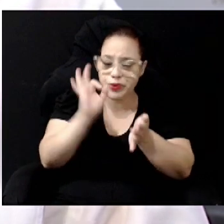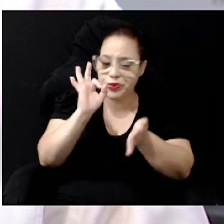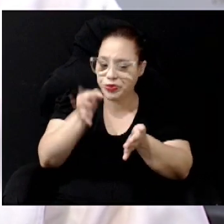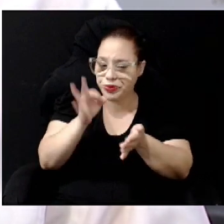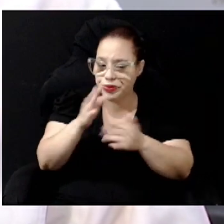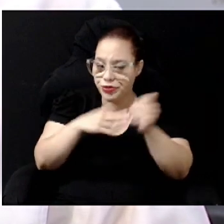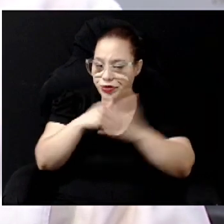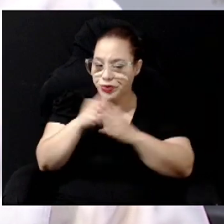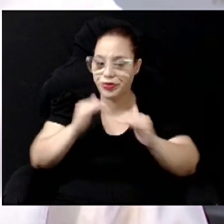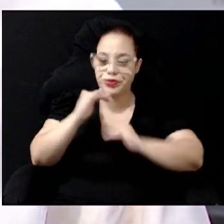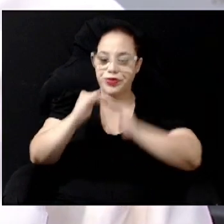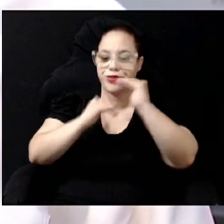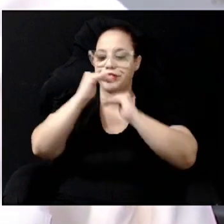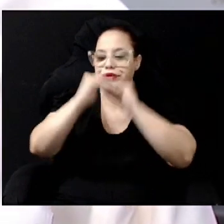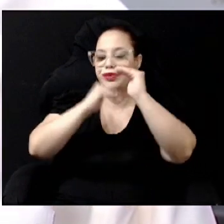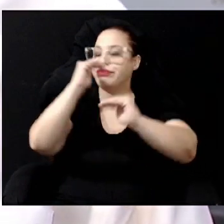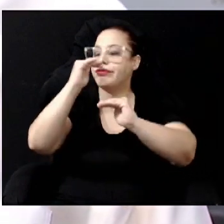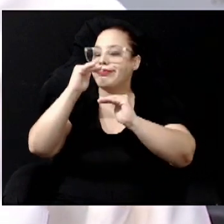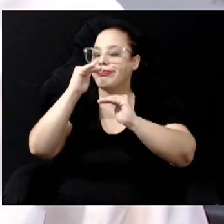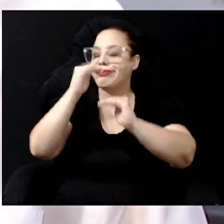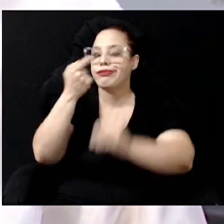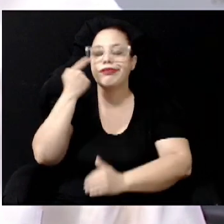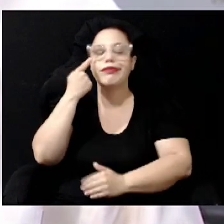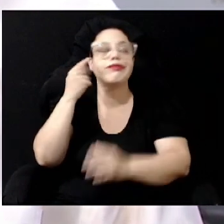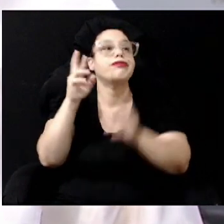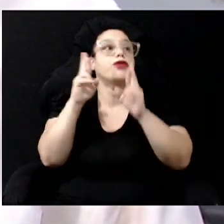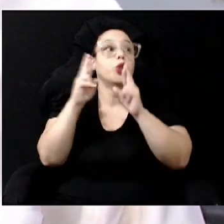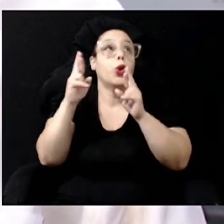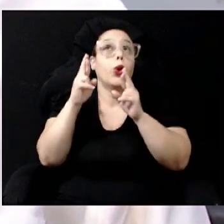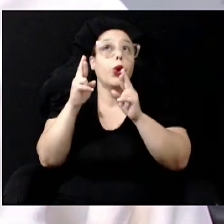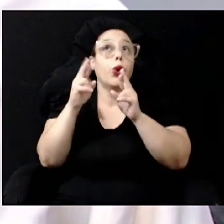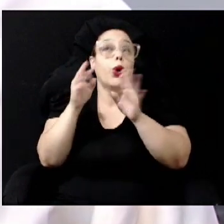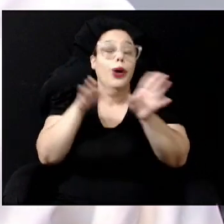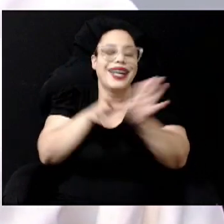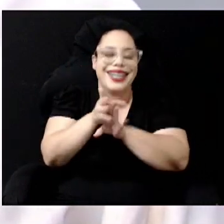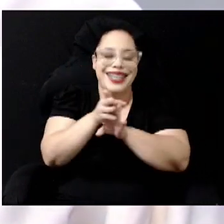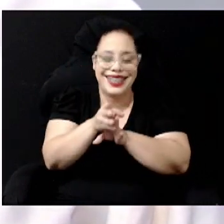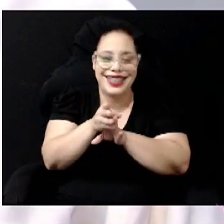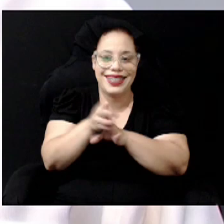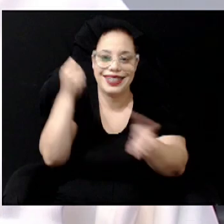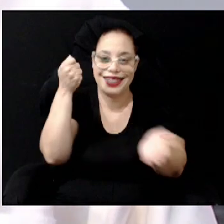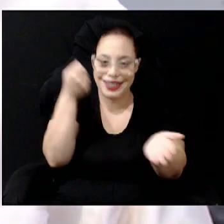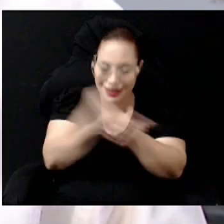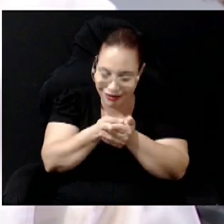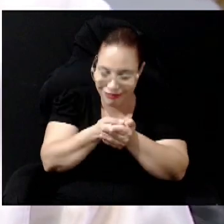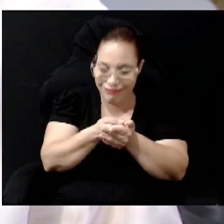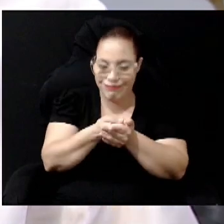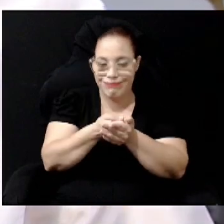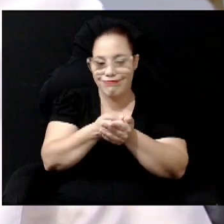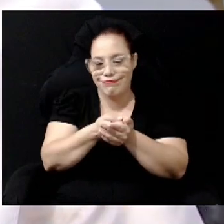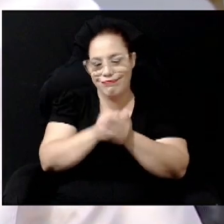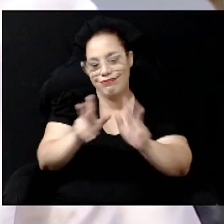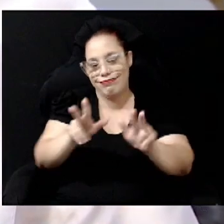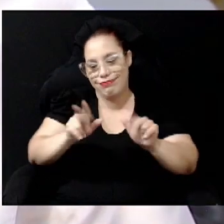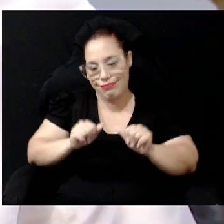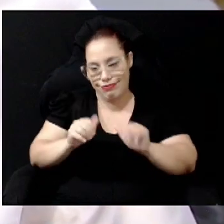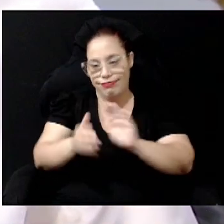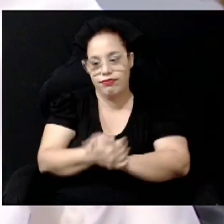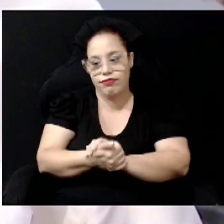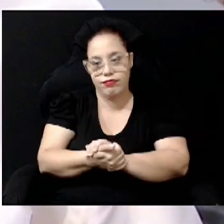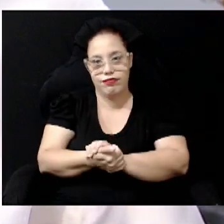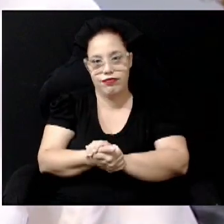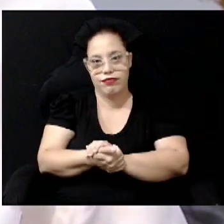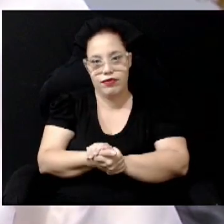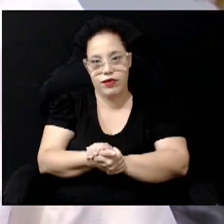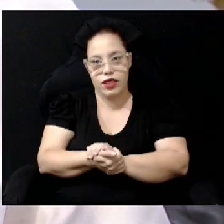desenvolvidas. E a gente espera que essa indicação se concretize na premiação. Mas eu já, como presidente da